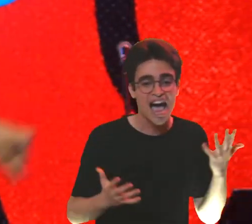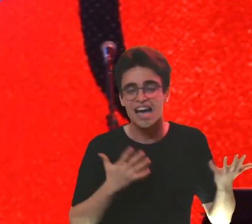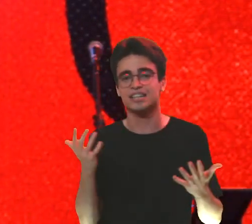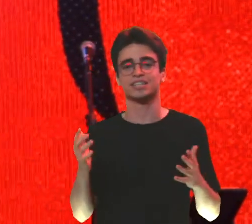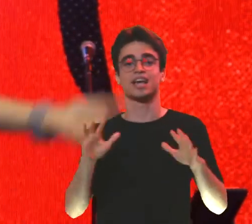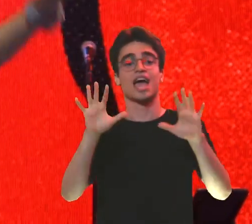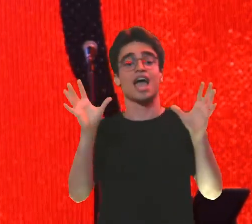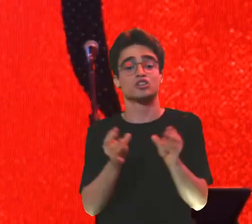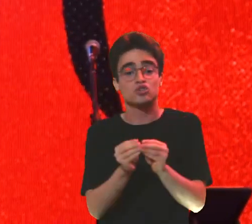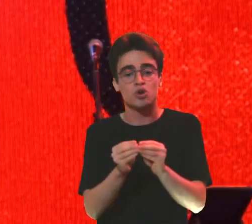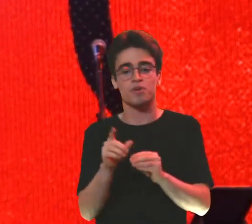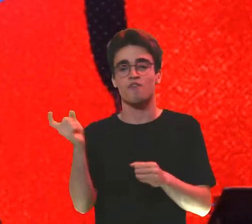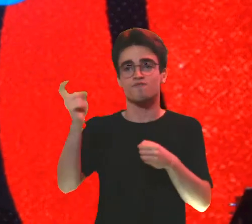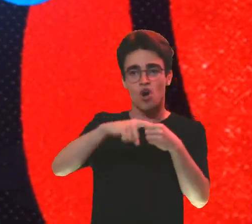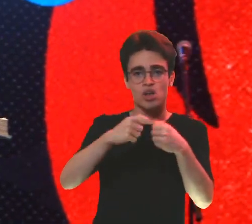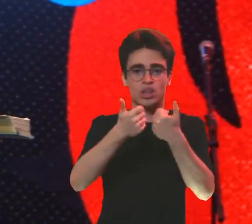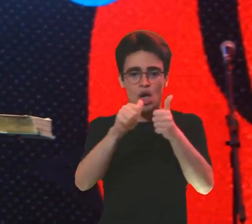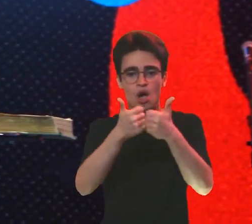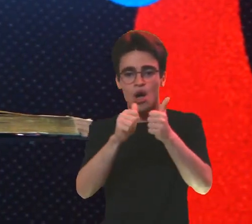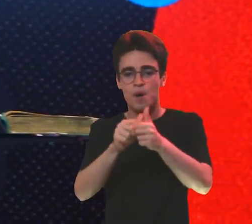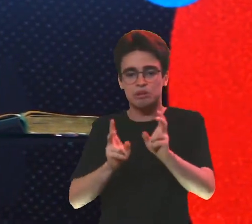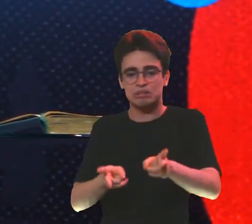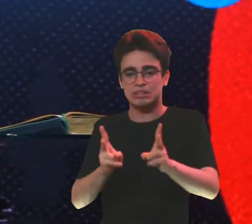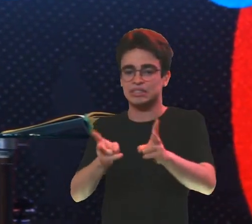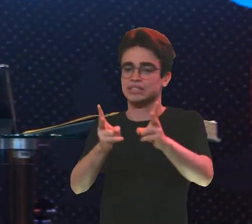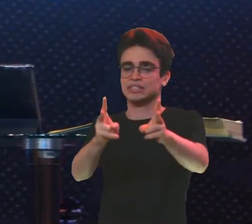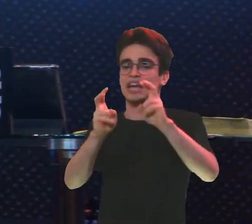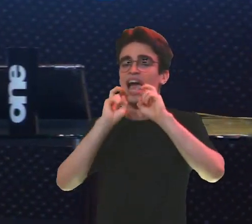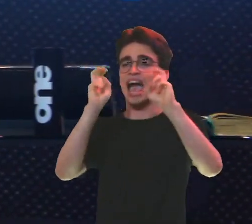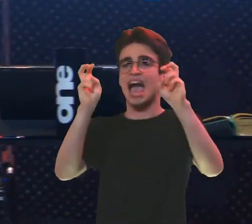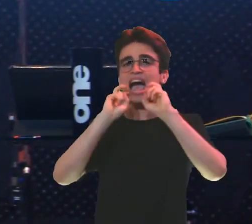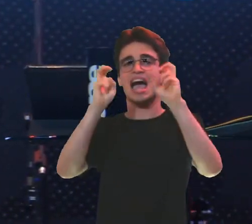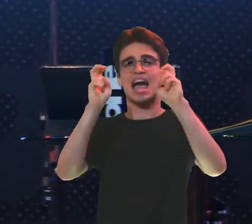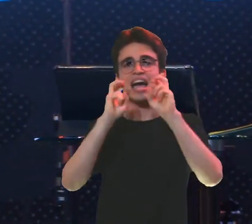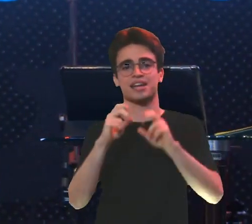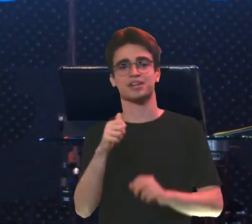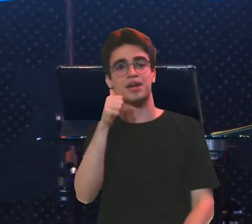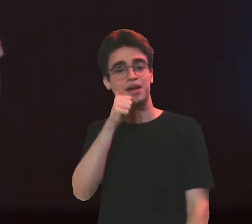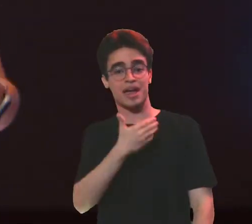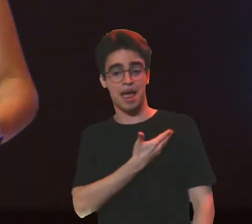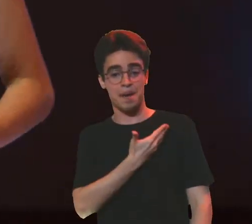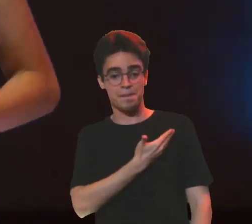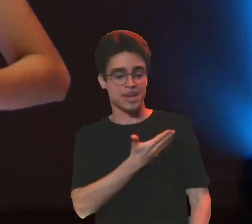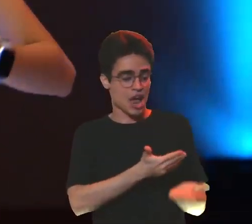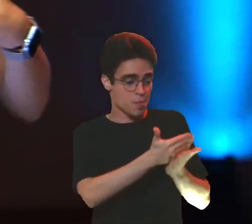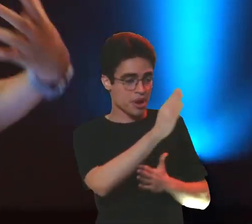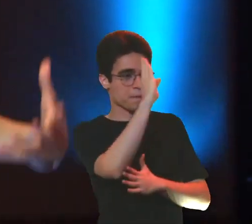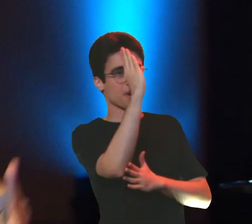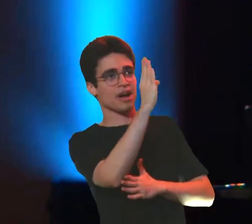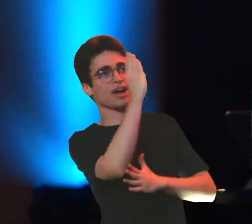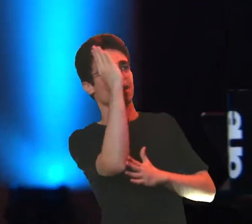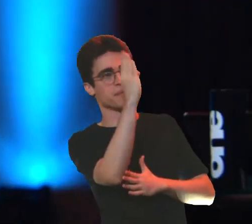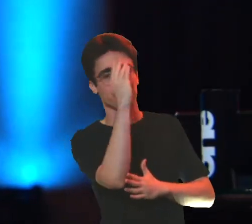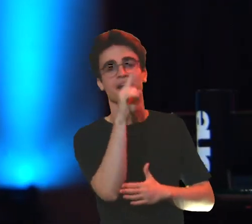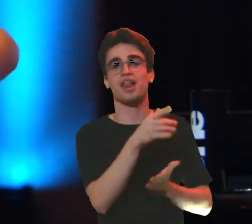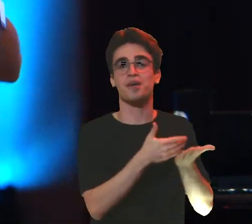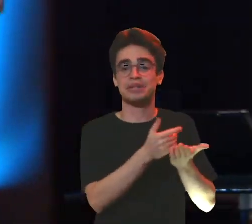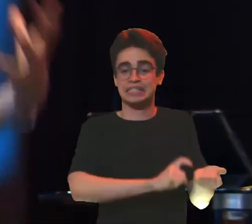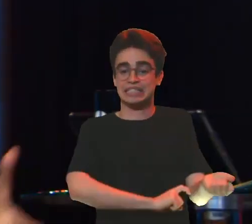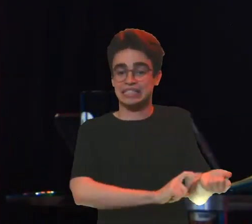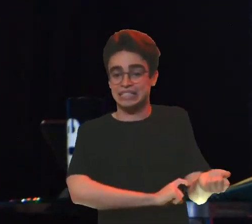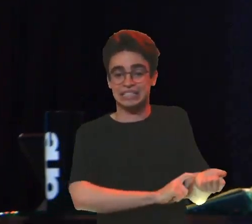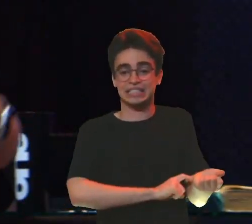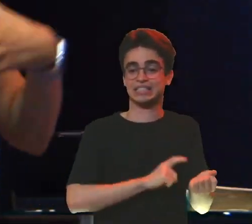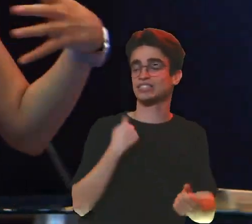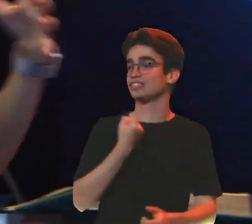Resumo da história, voltaram para dentro do ônibus, continuaram gritando. Uma das minhas amigas começou a passar mal, porque ficou nervosa. E a gente